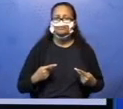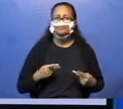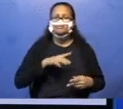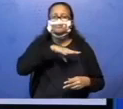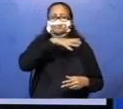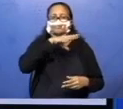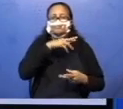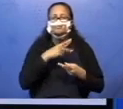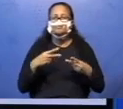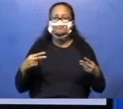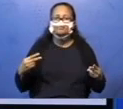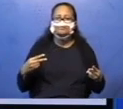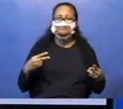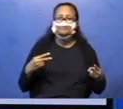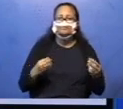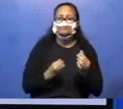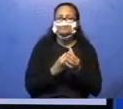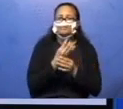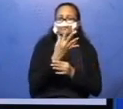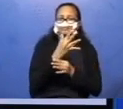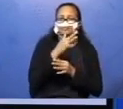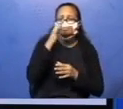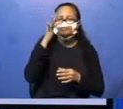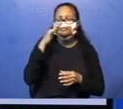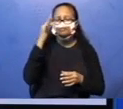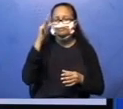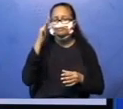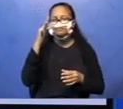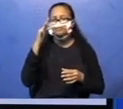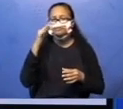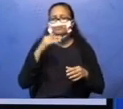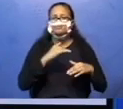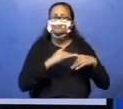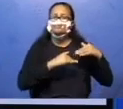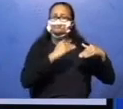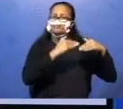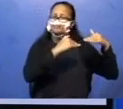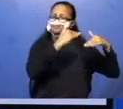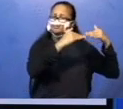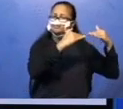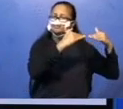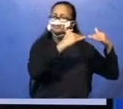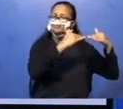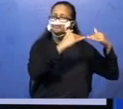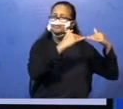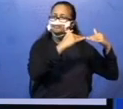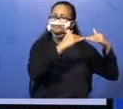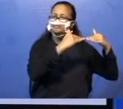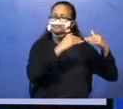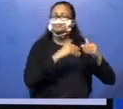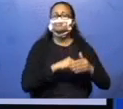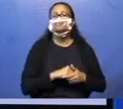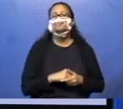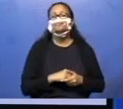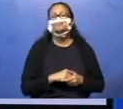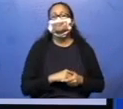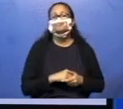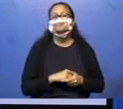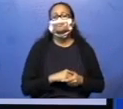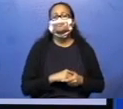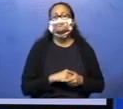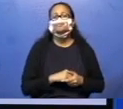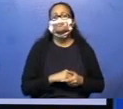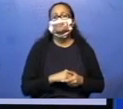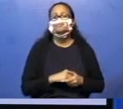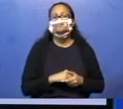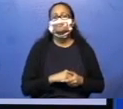plantas evoluem no decorrer do tempo. Mas isso não quer dizer da geração passada para a de hoje. Isso quer dizer